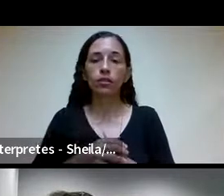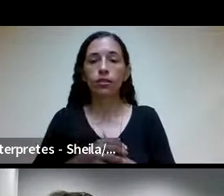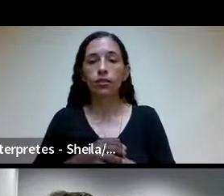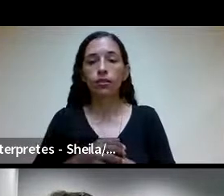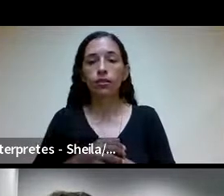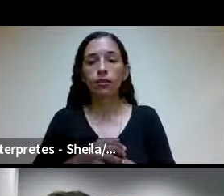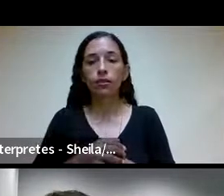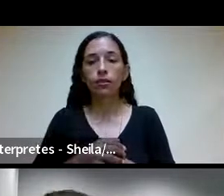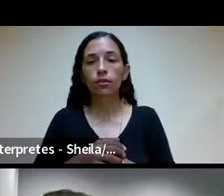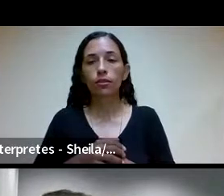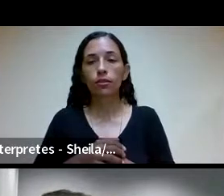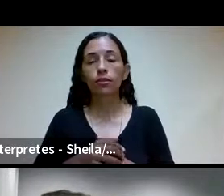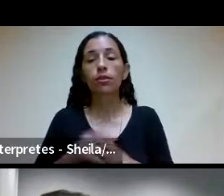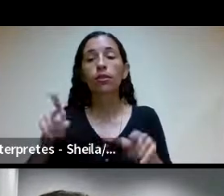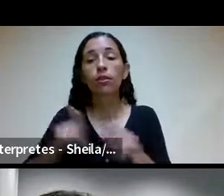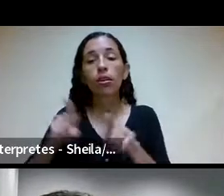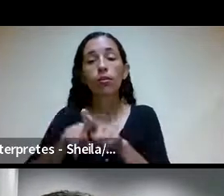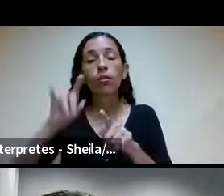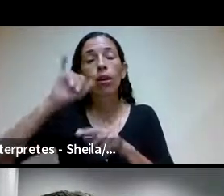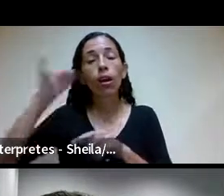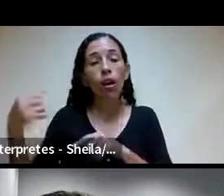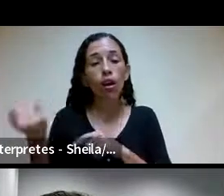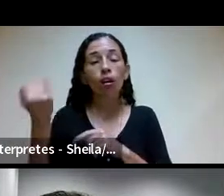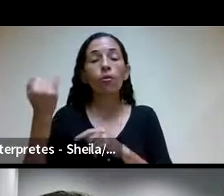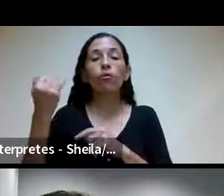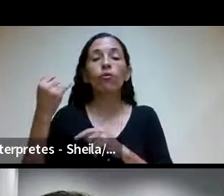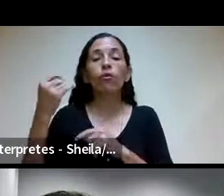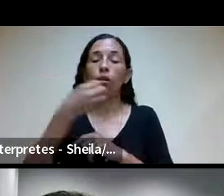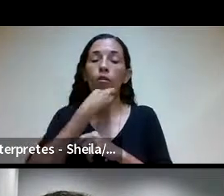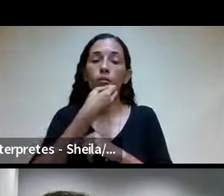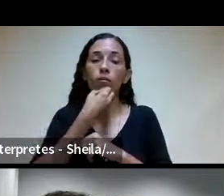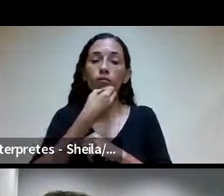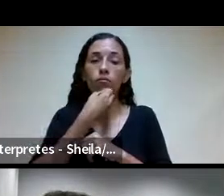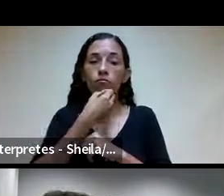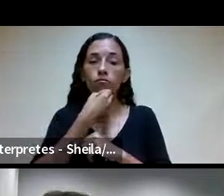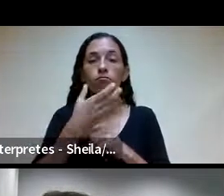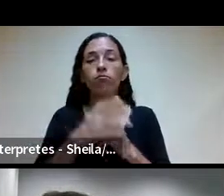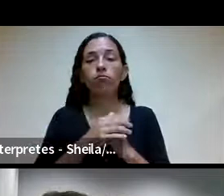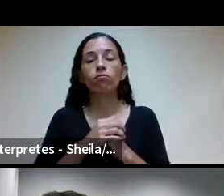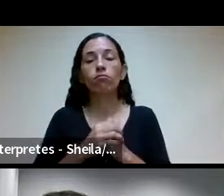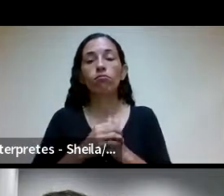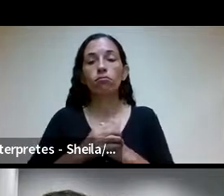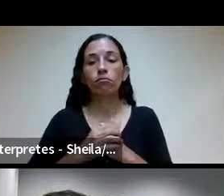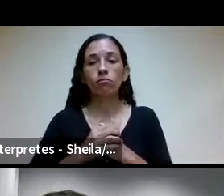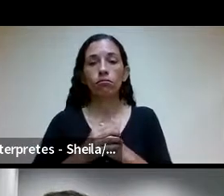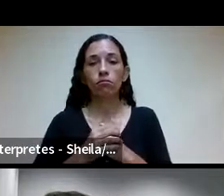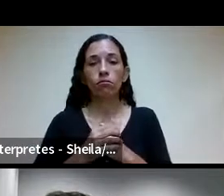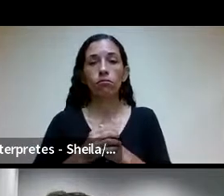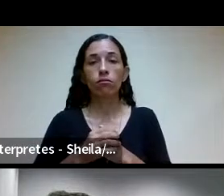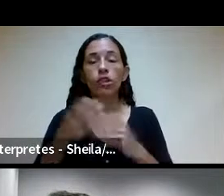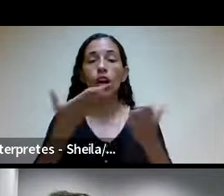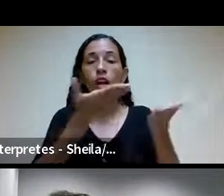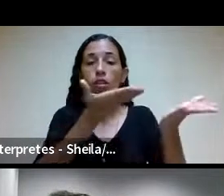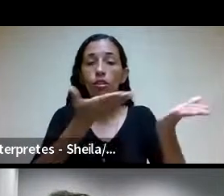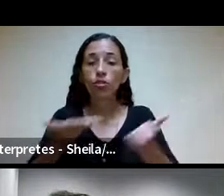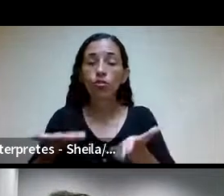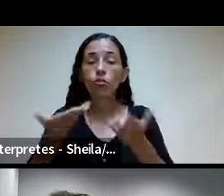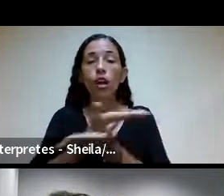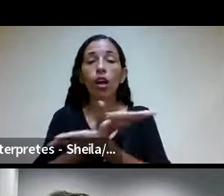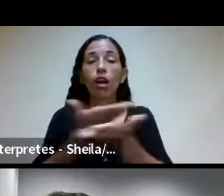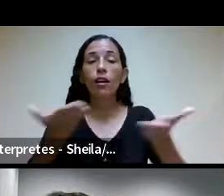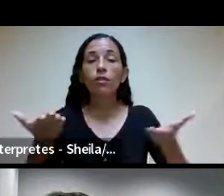e aproveitar essa oportunidade para conclamar, para convocar Vossas